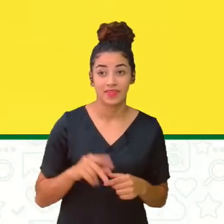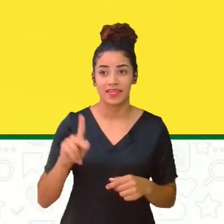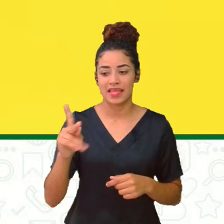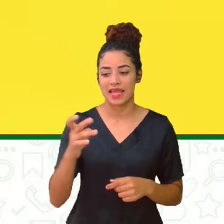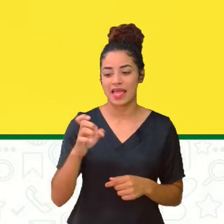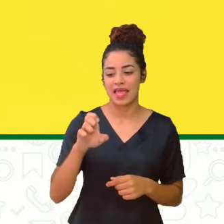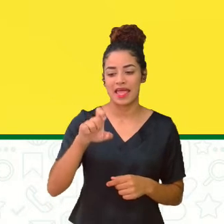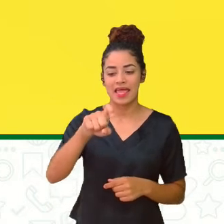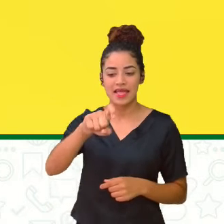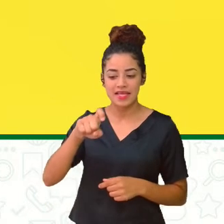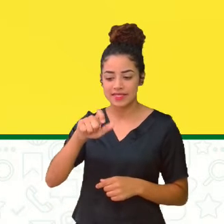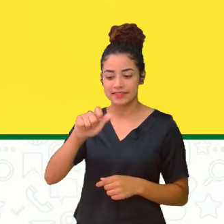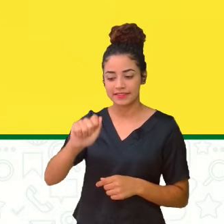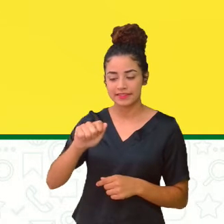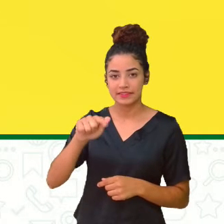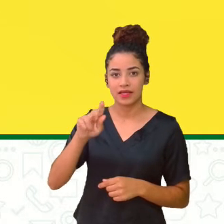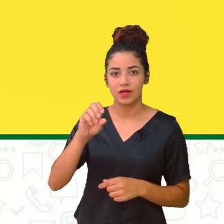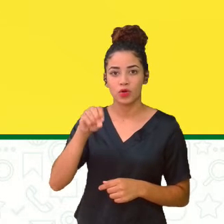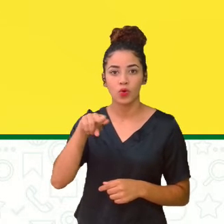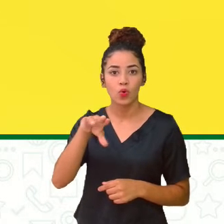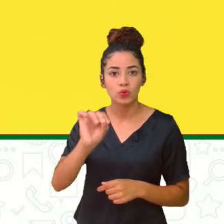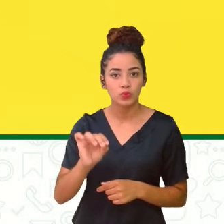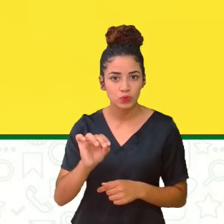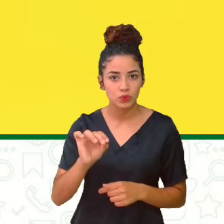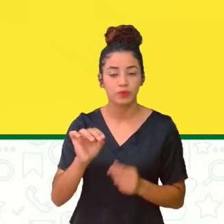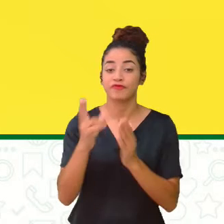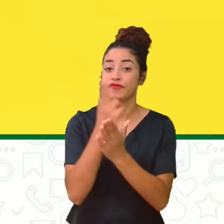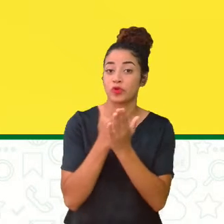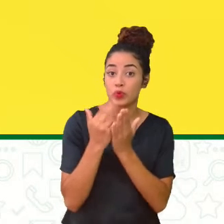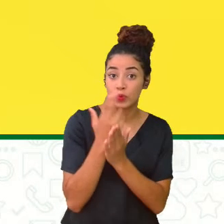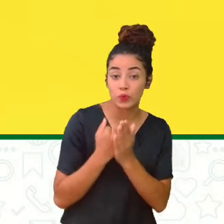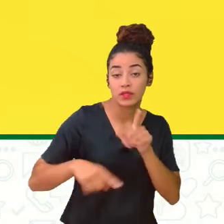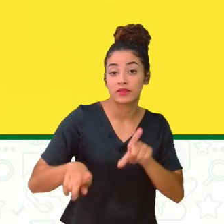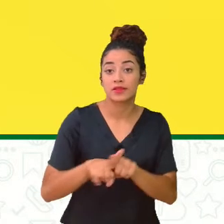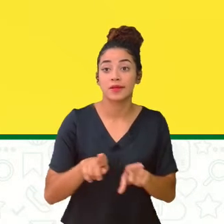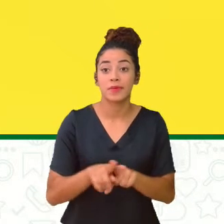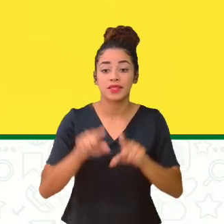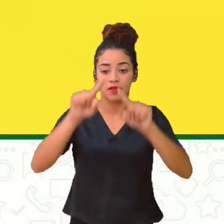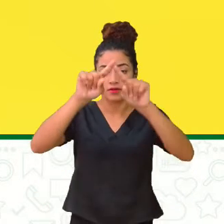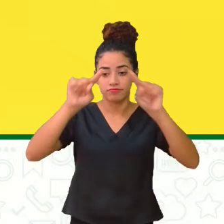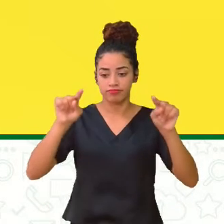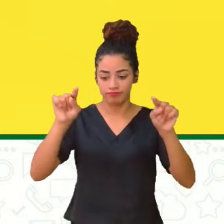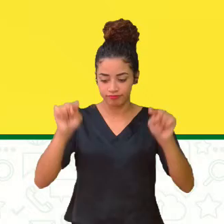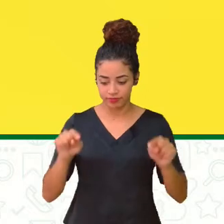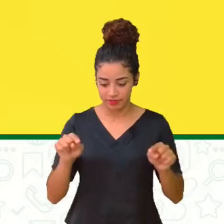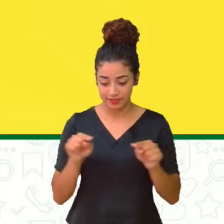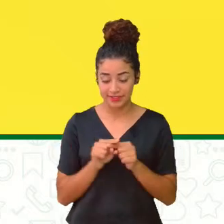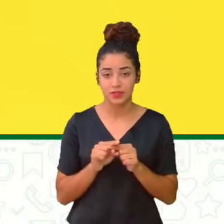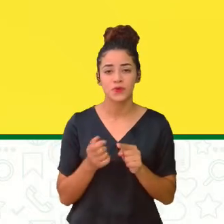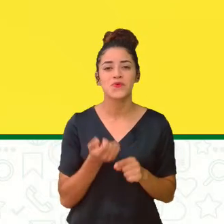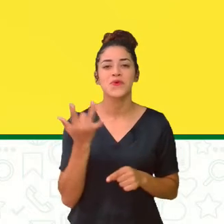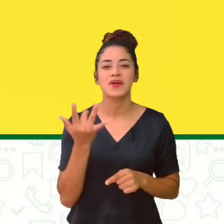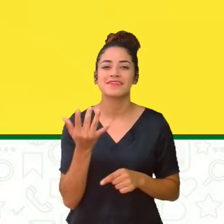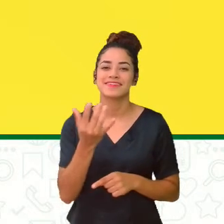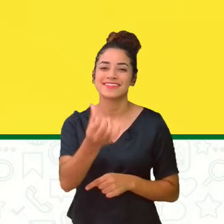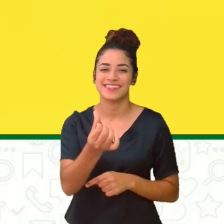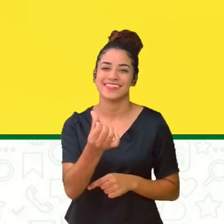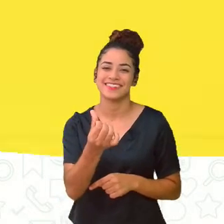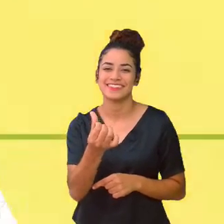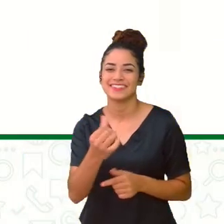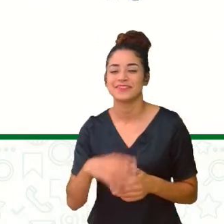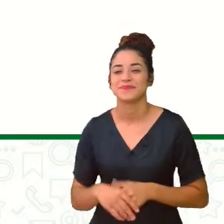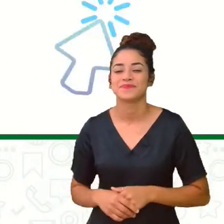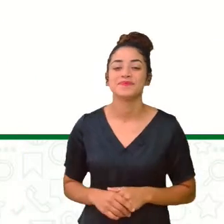Hexágono, figura geométrica plana, formada por 6 segmentos de reta. E